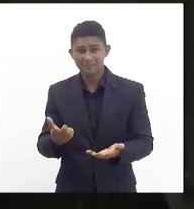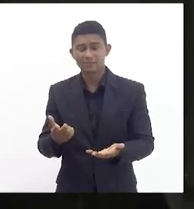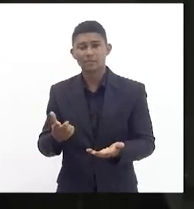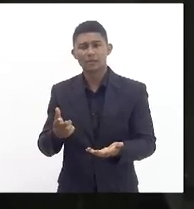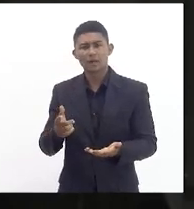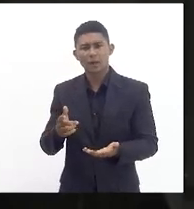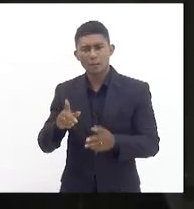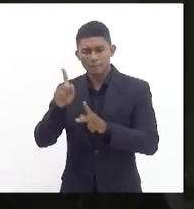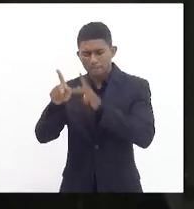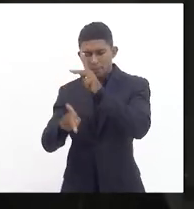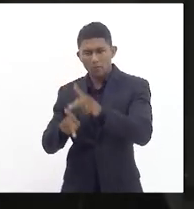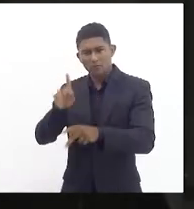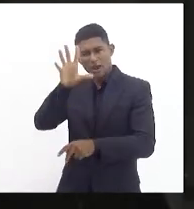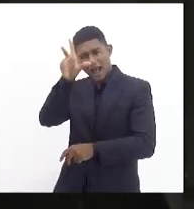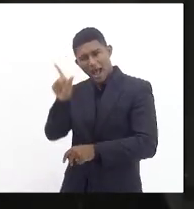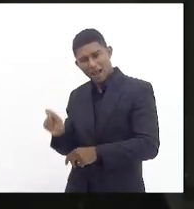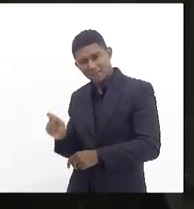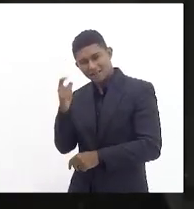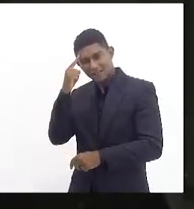afrodescendente.